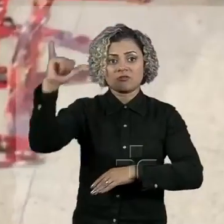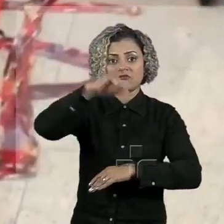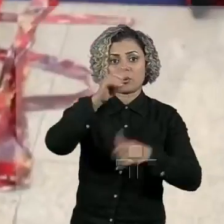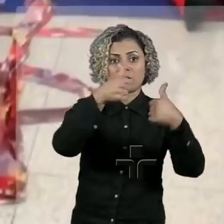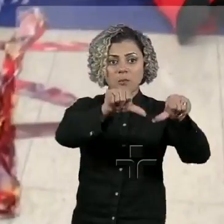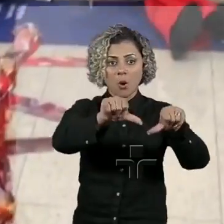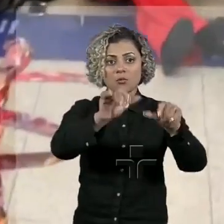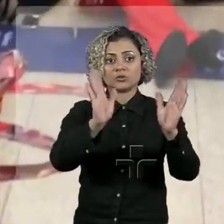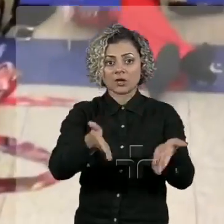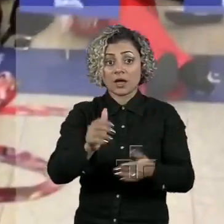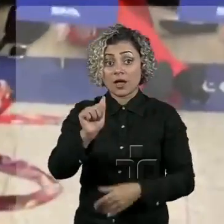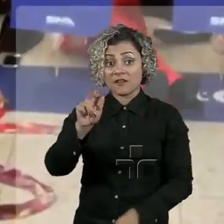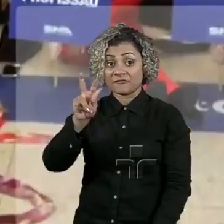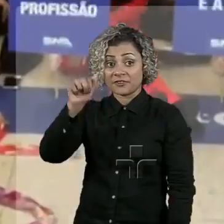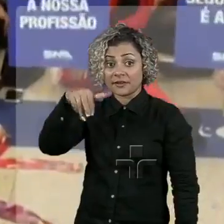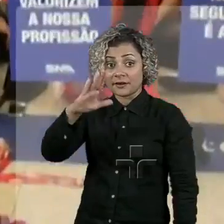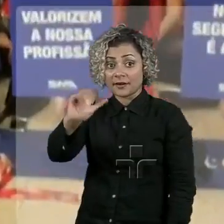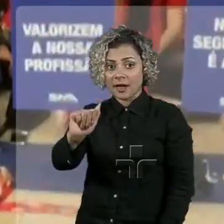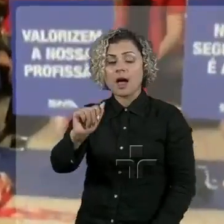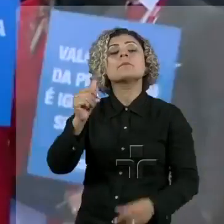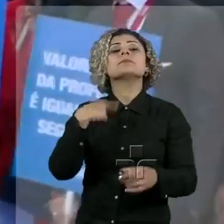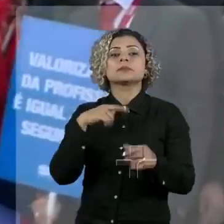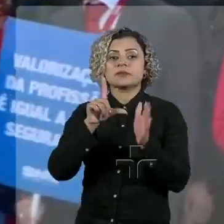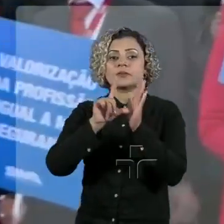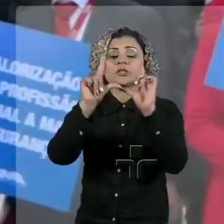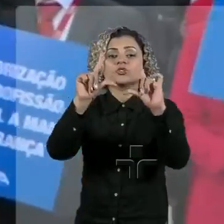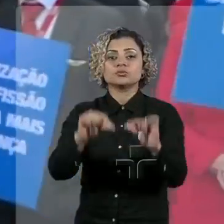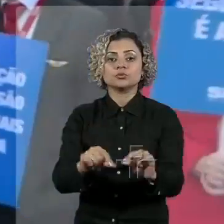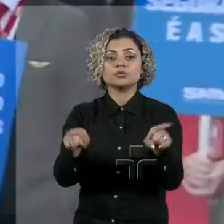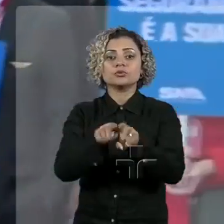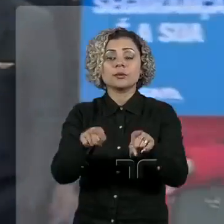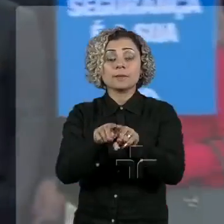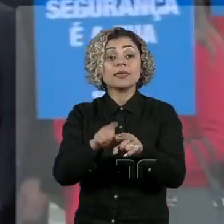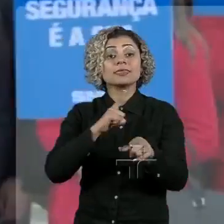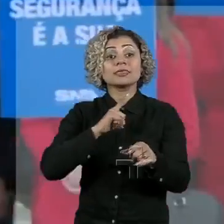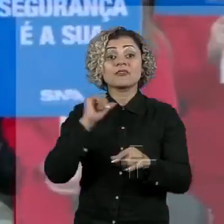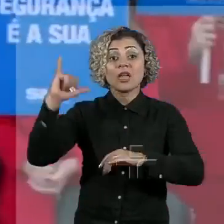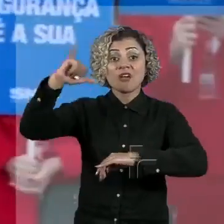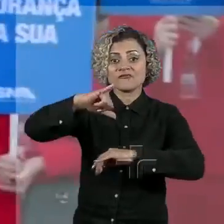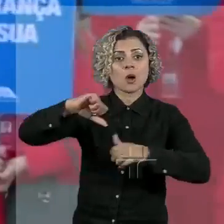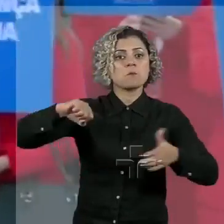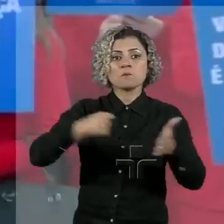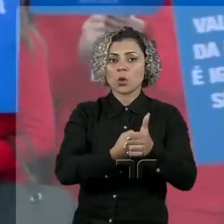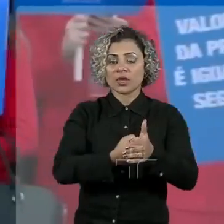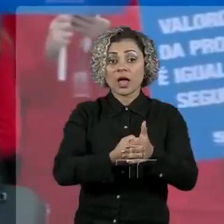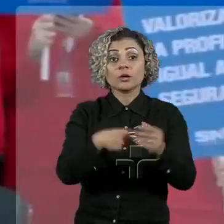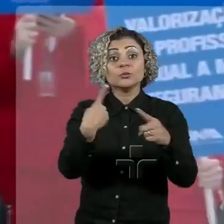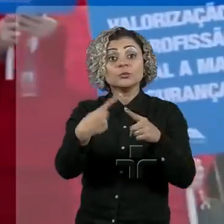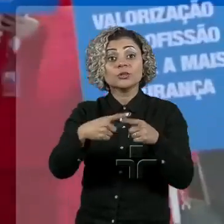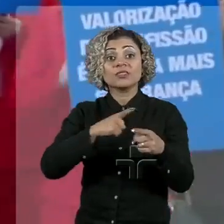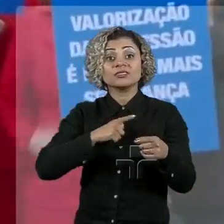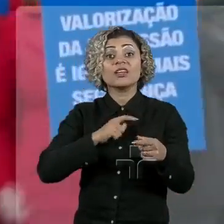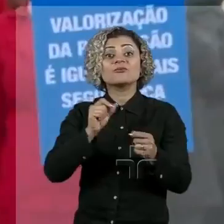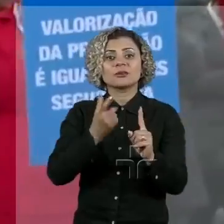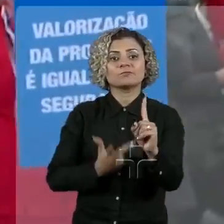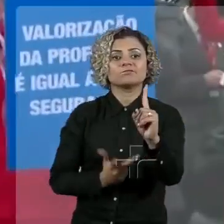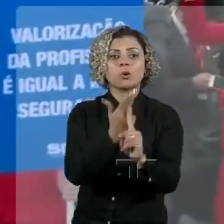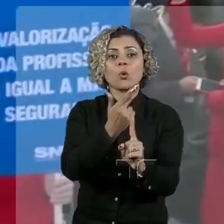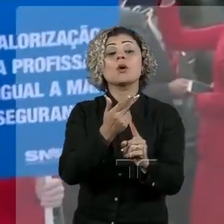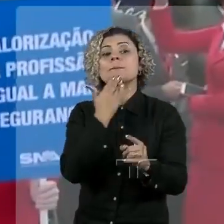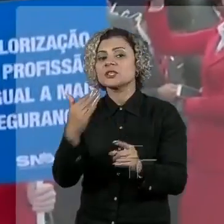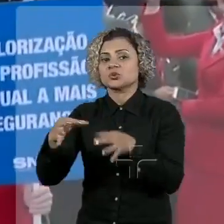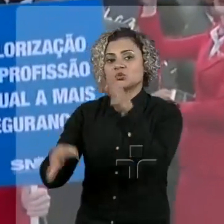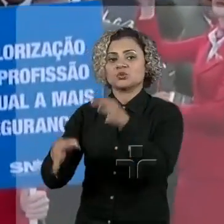cancelados. A Avianca reduziu as operações no país e teve aviões apreendidos desde que entrou em recuperação